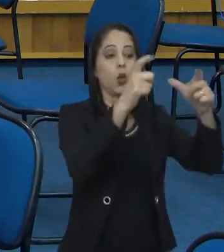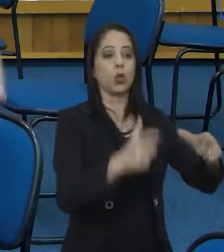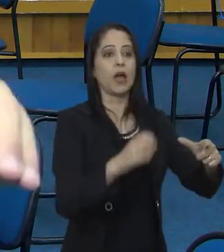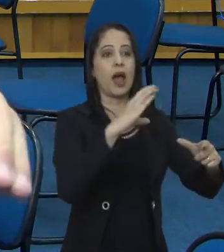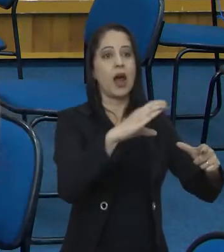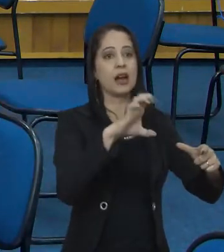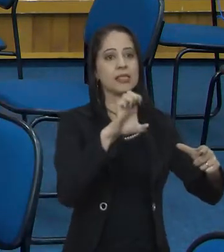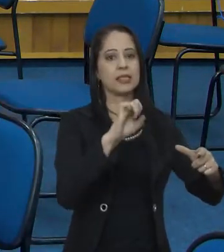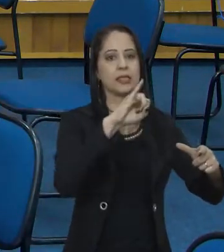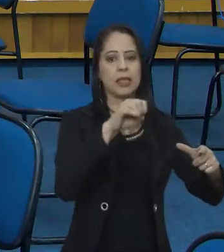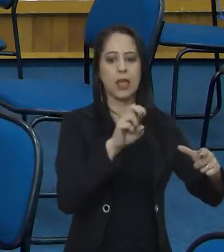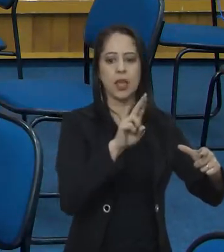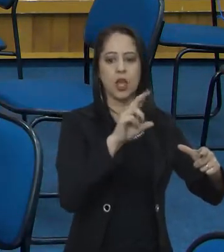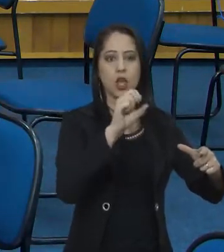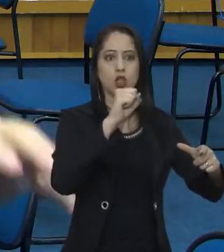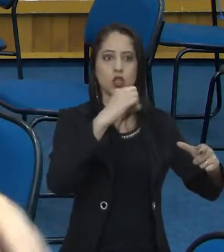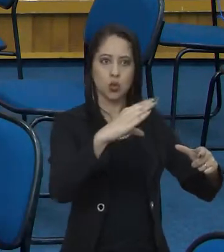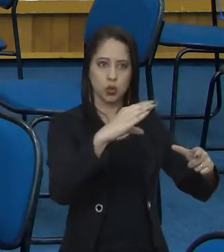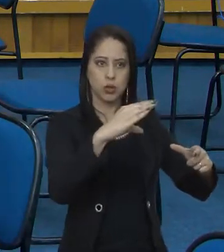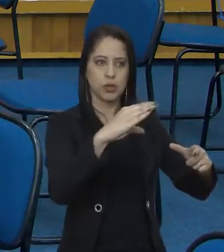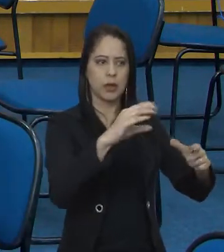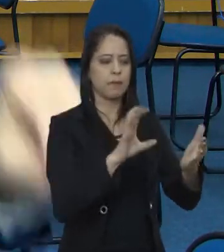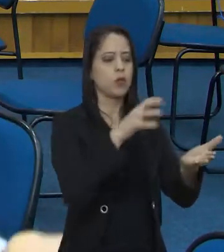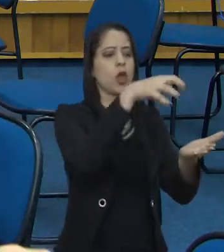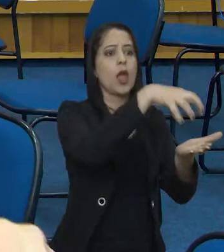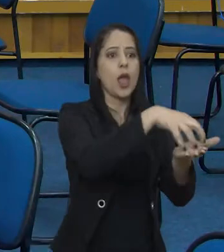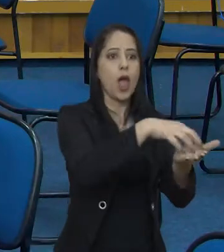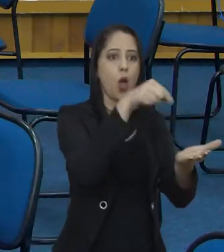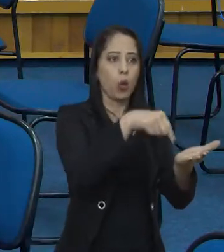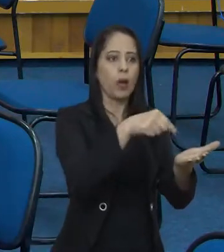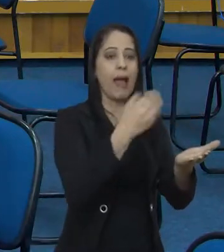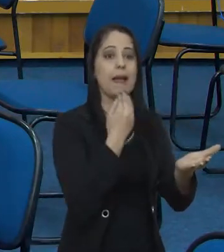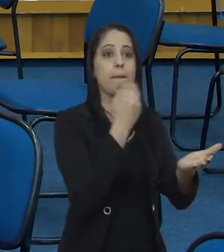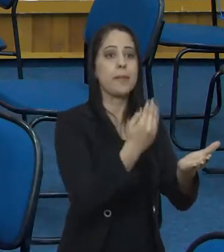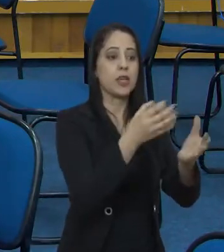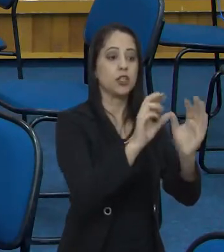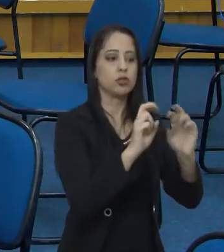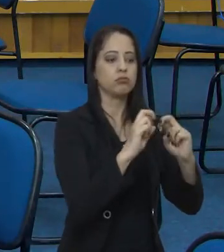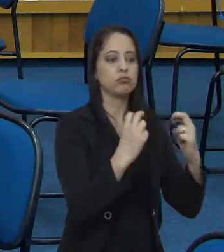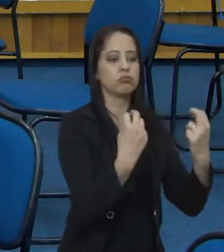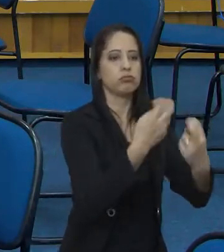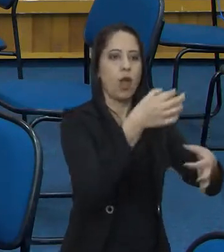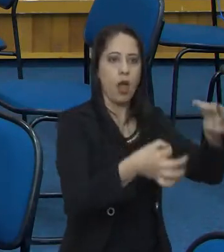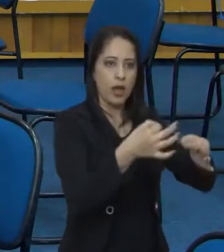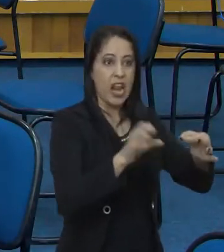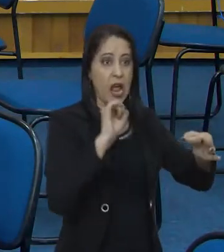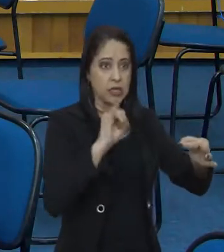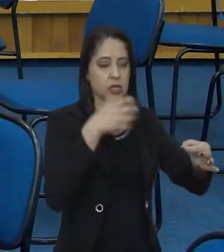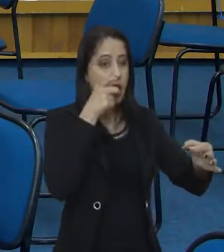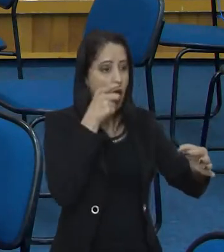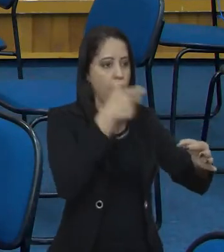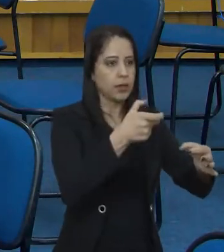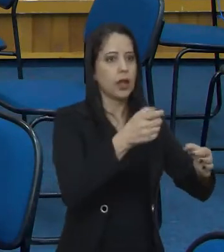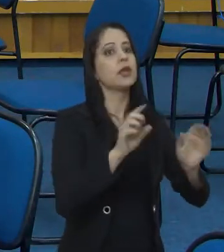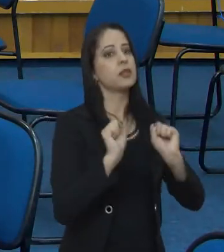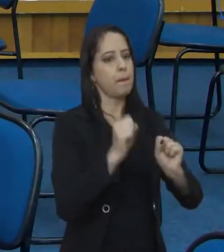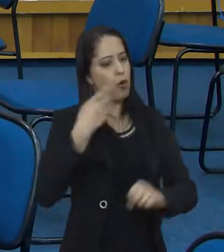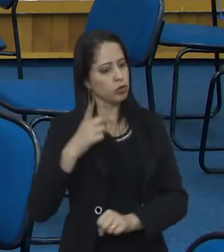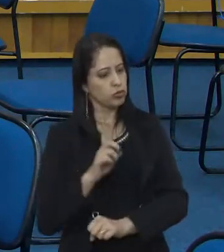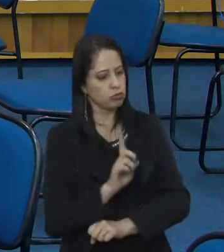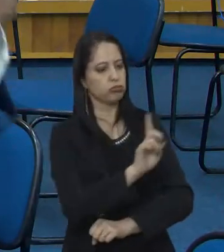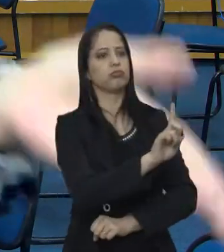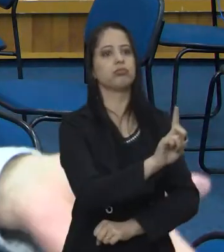nosso passe pedir para o agendamento de uma audiência então é quem tiver interesse entrar em contato